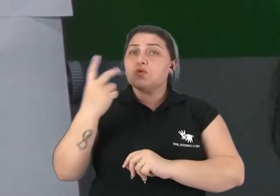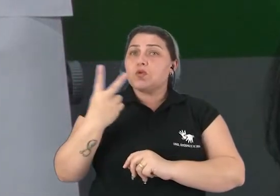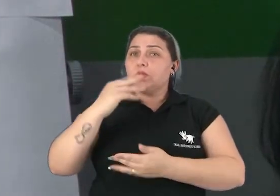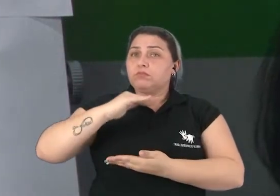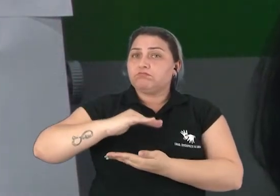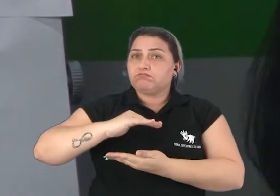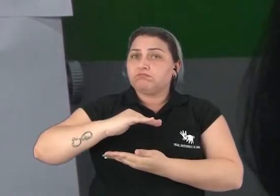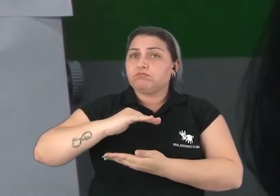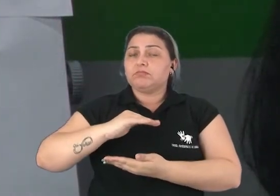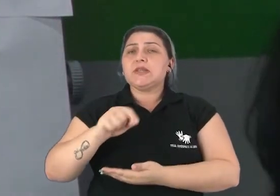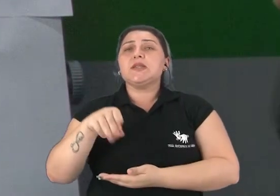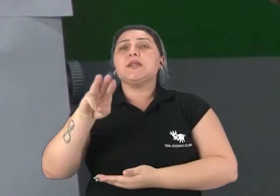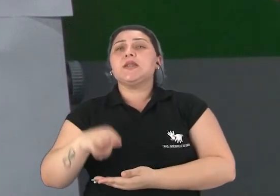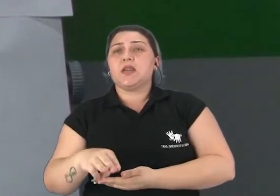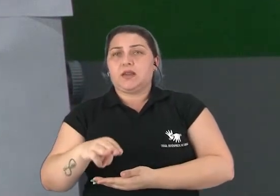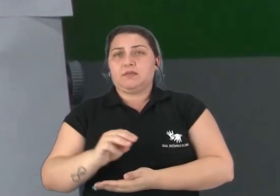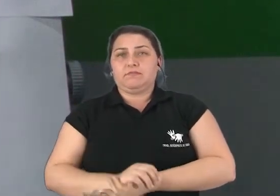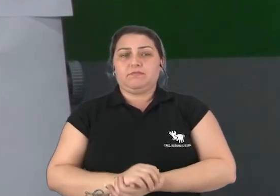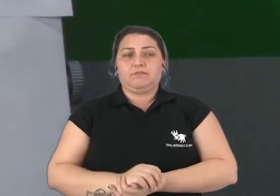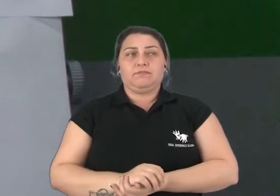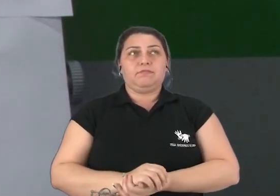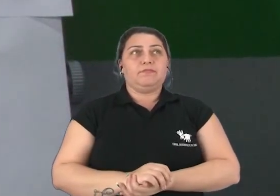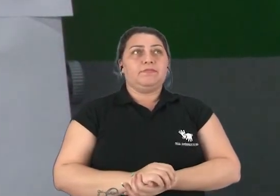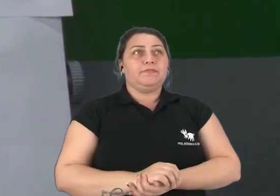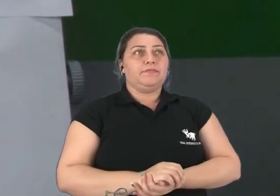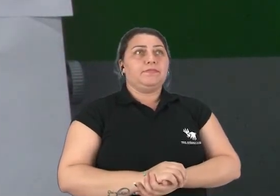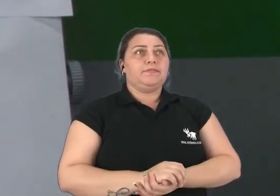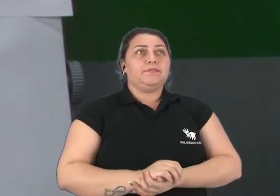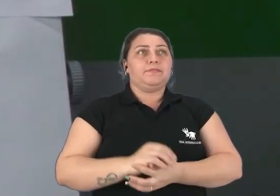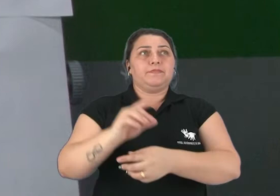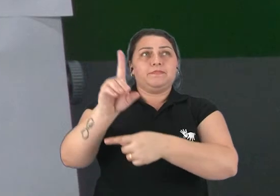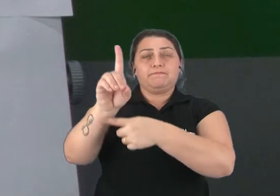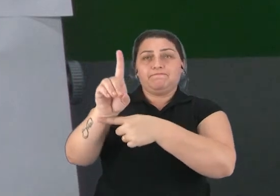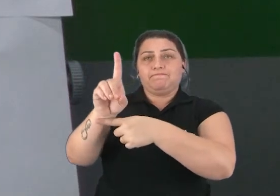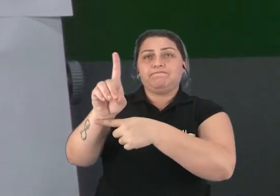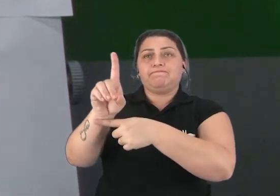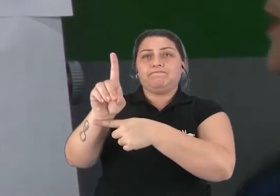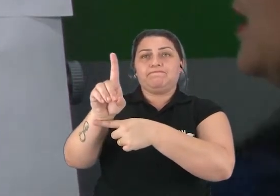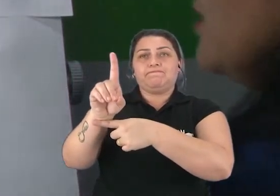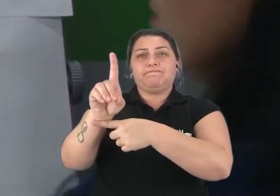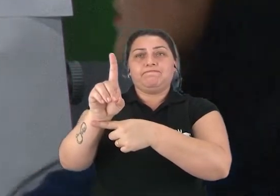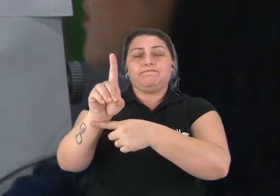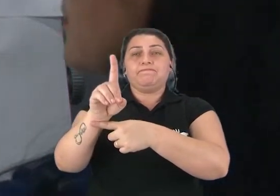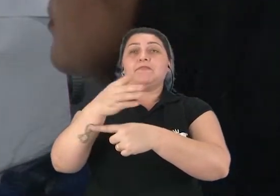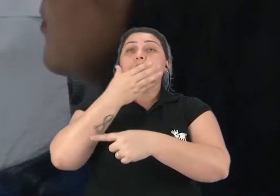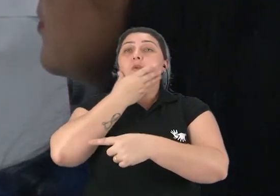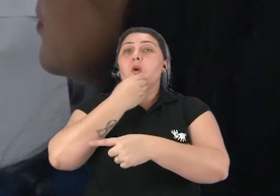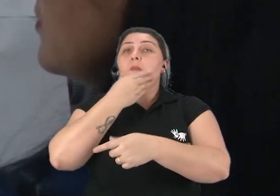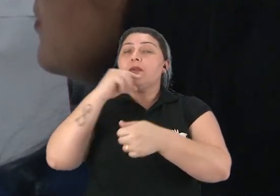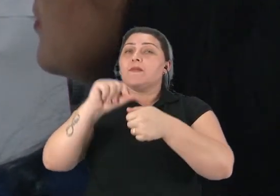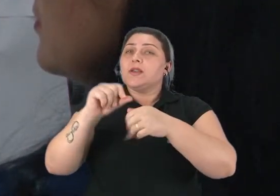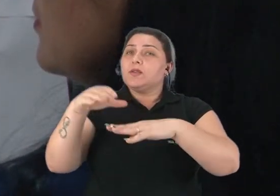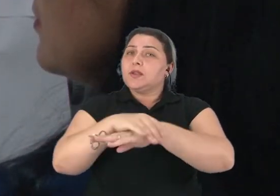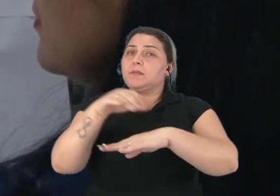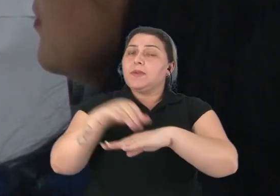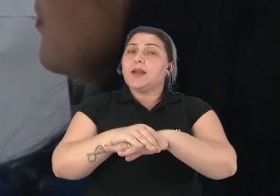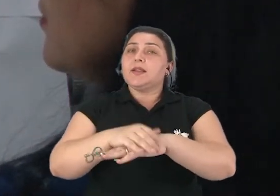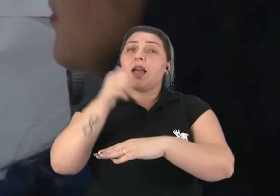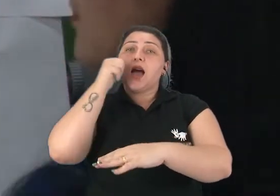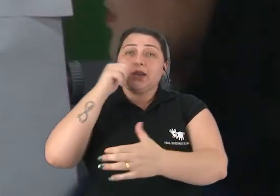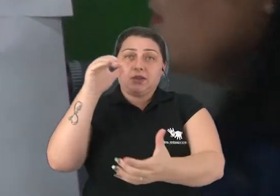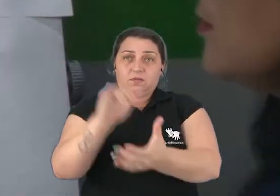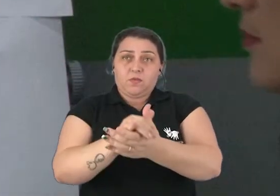anãozinhos. Quem são os personagens dessa história? A letra D, sapateiro,